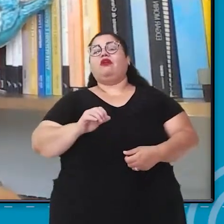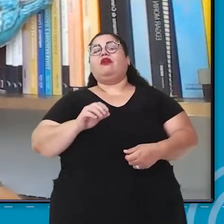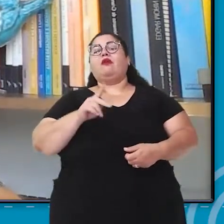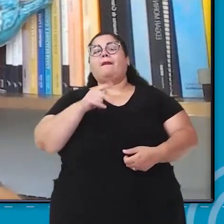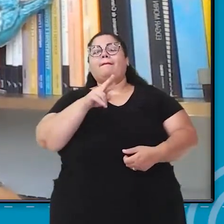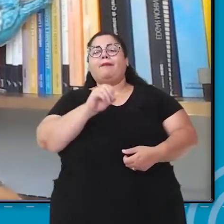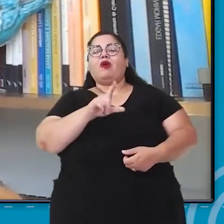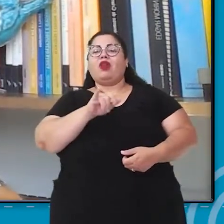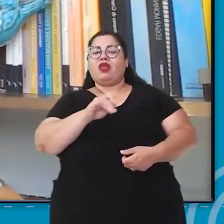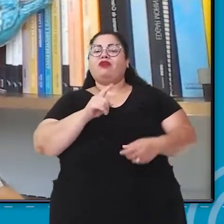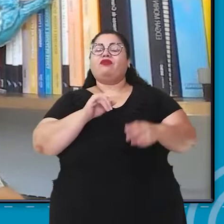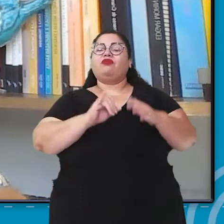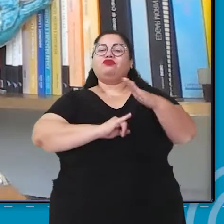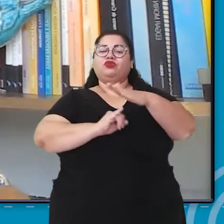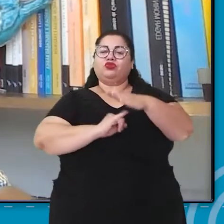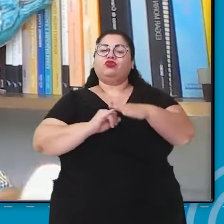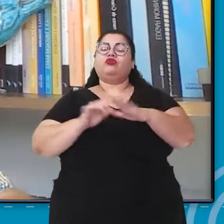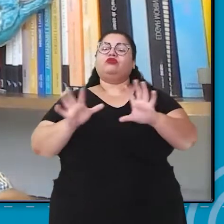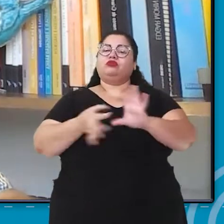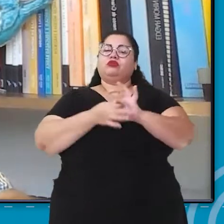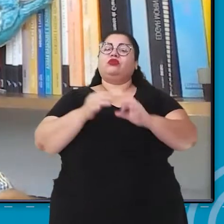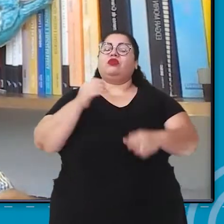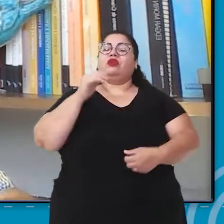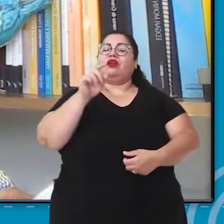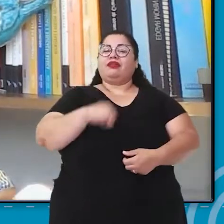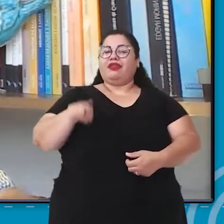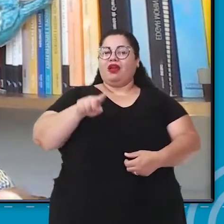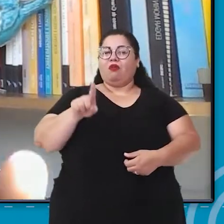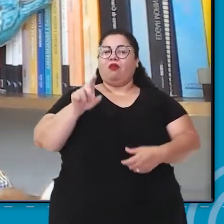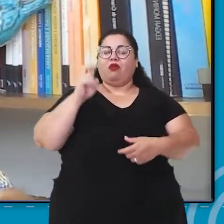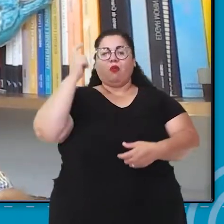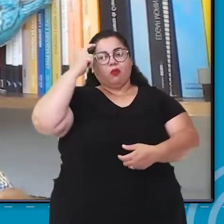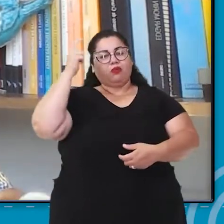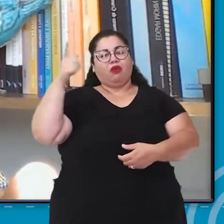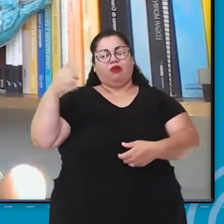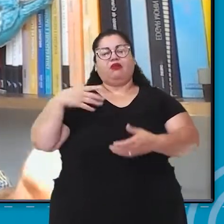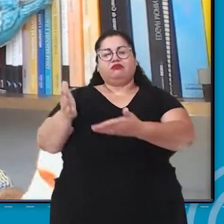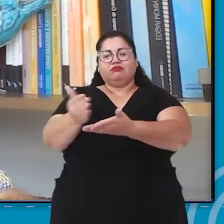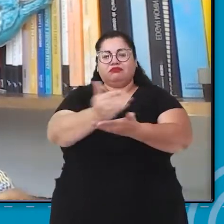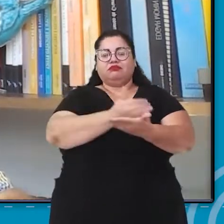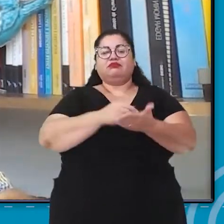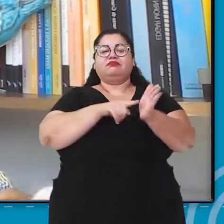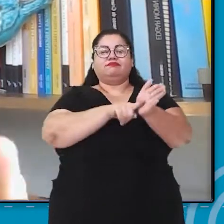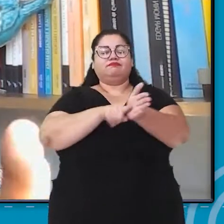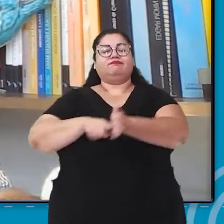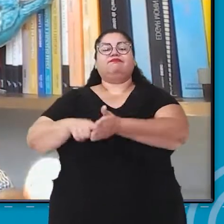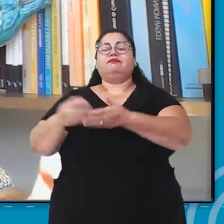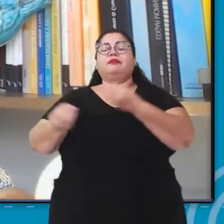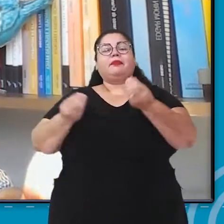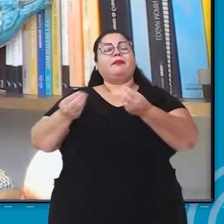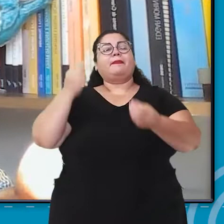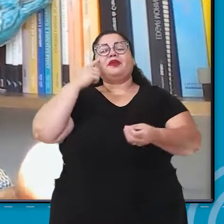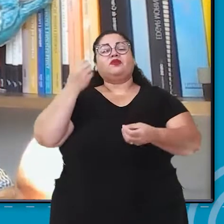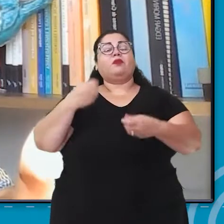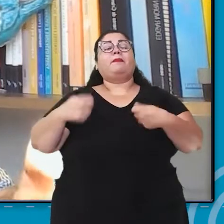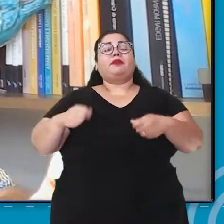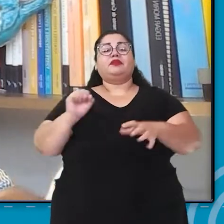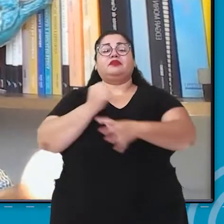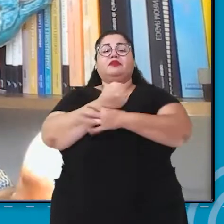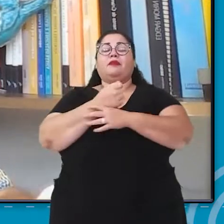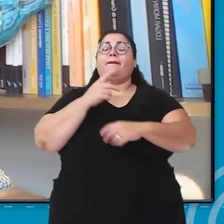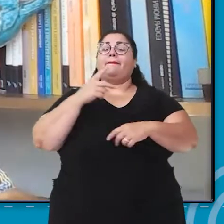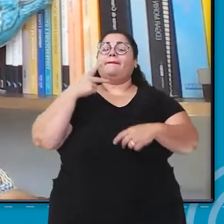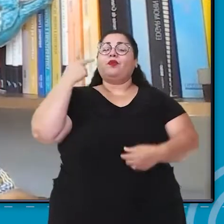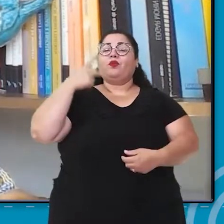Instituto ProLivro, com a parceria do Itaú Cultural, que tem trazido dados para a gente pensar o quanto que a gente precisa garantir